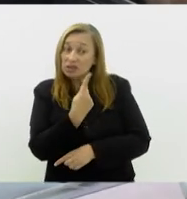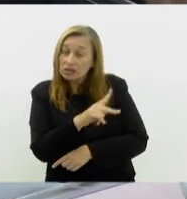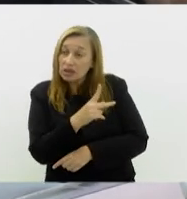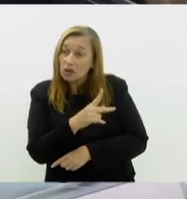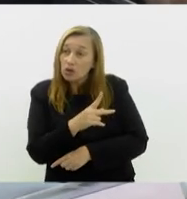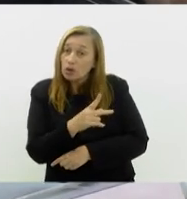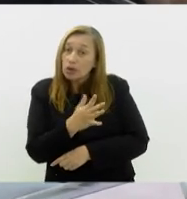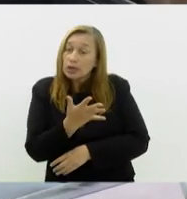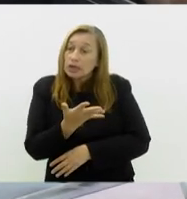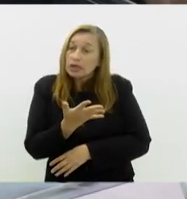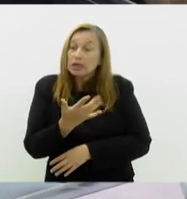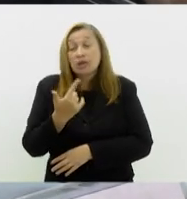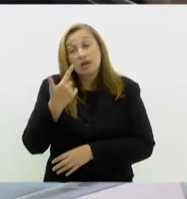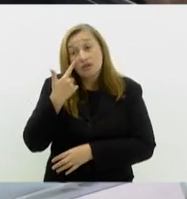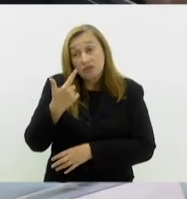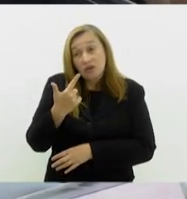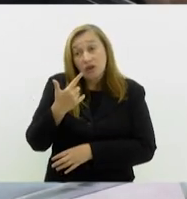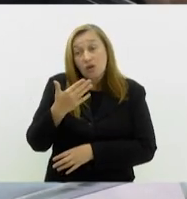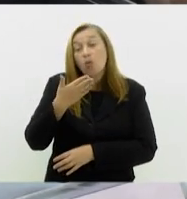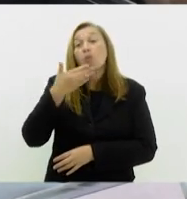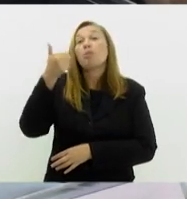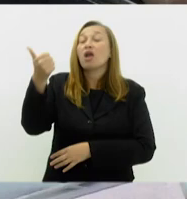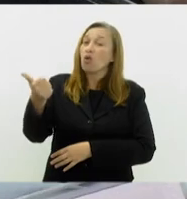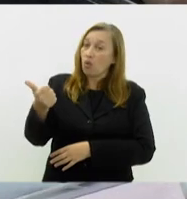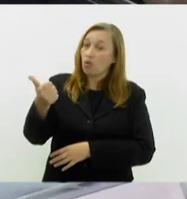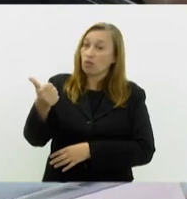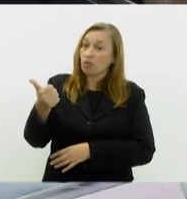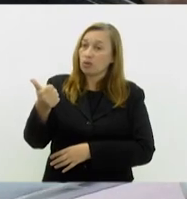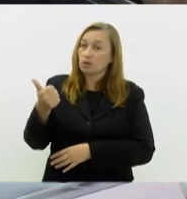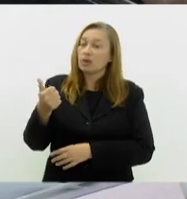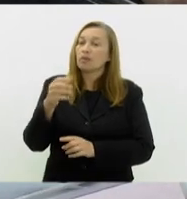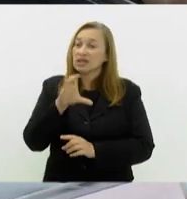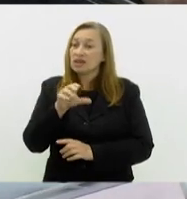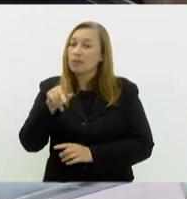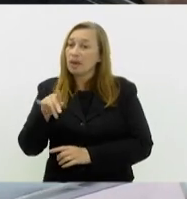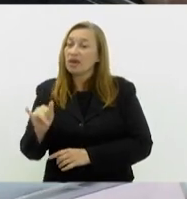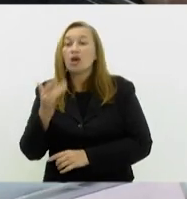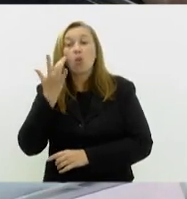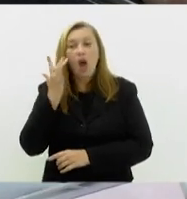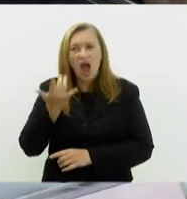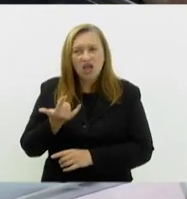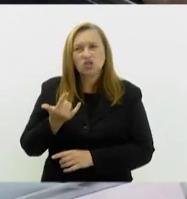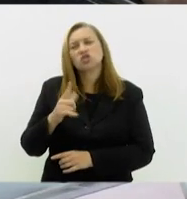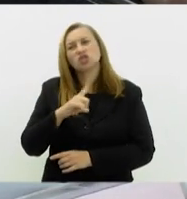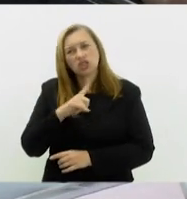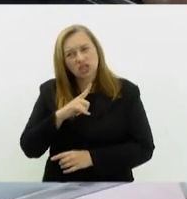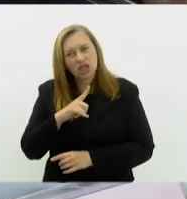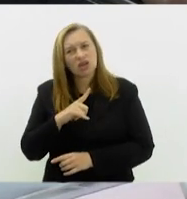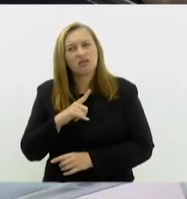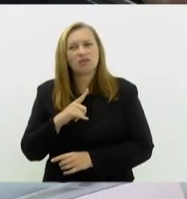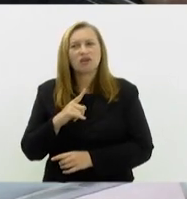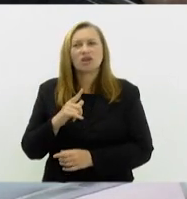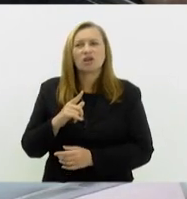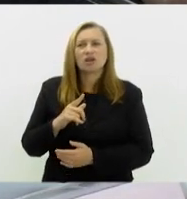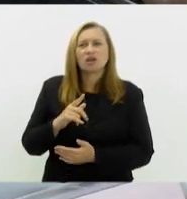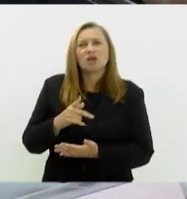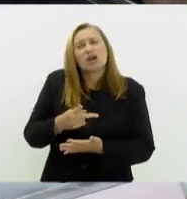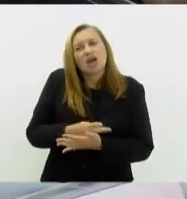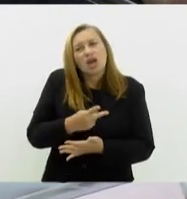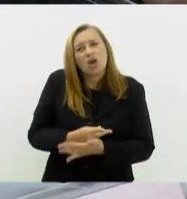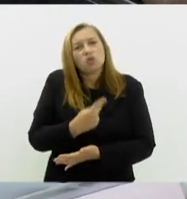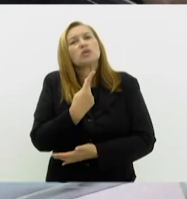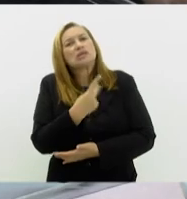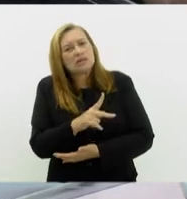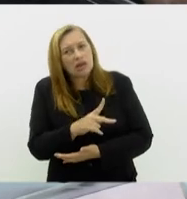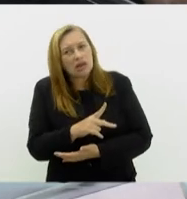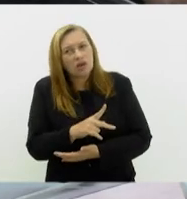e e e definir o que será melhor para essa CPI eu acho que teve exageros da sua parte como tem